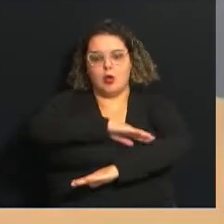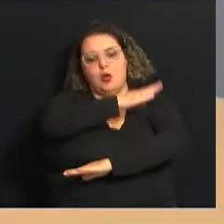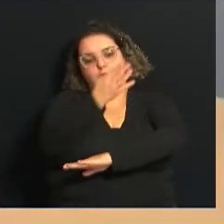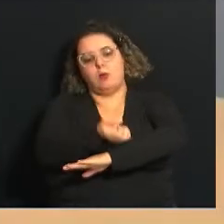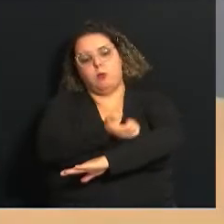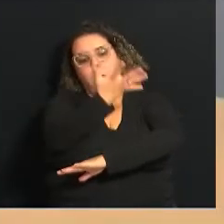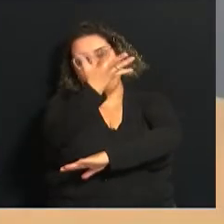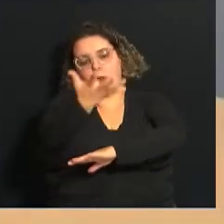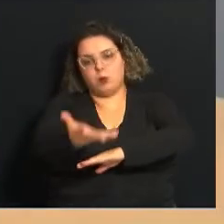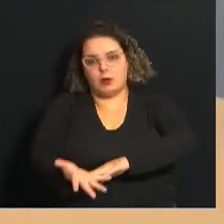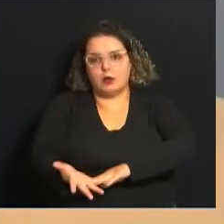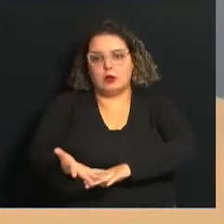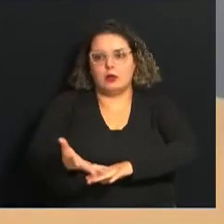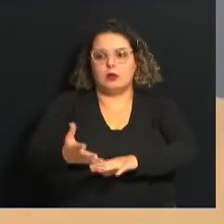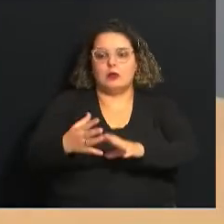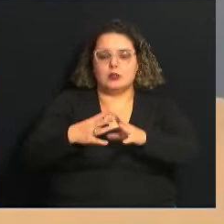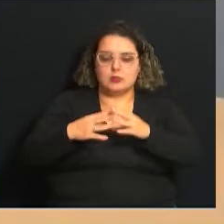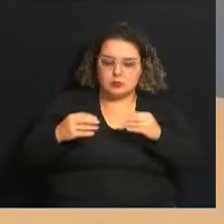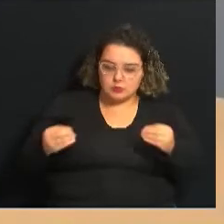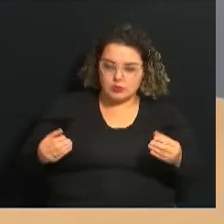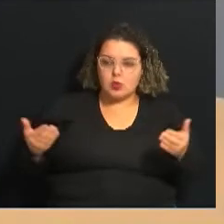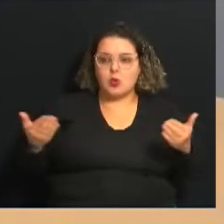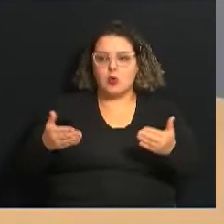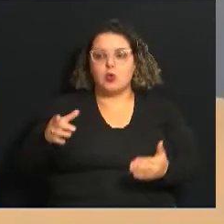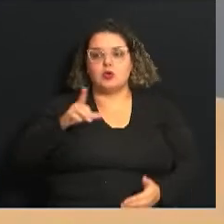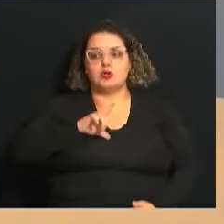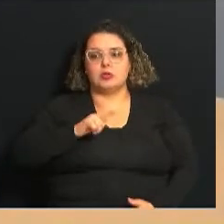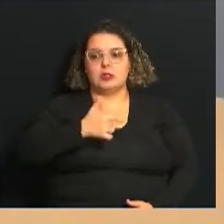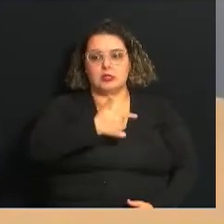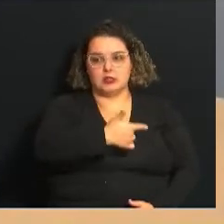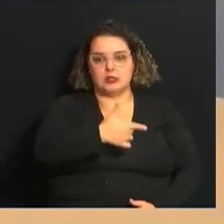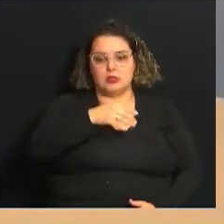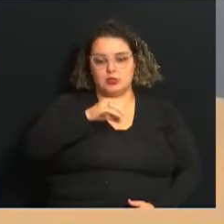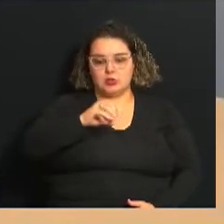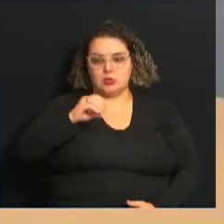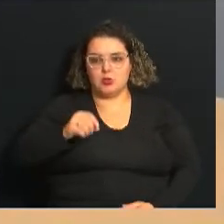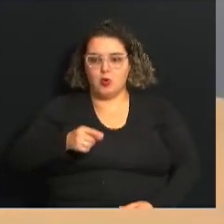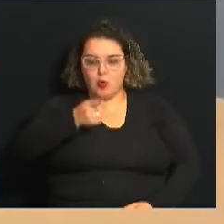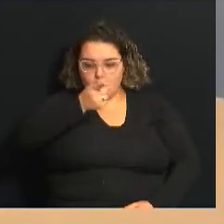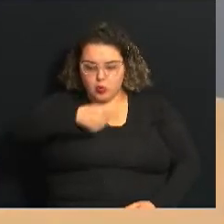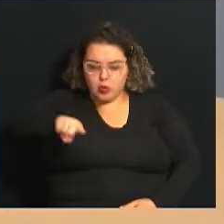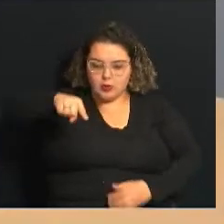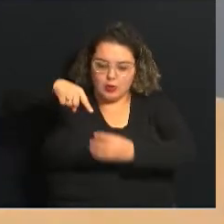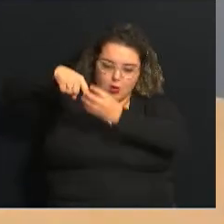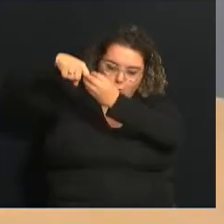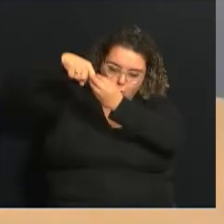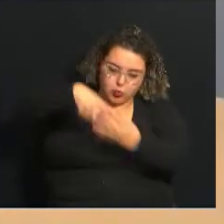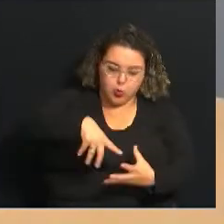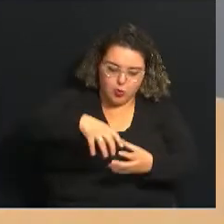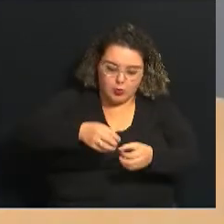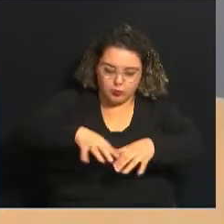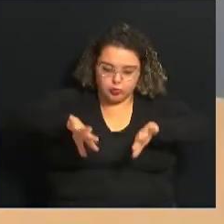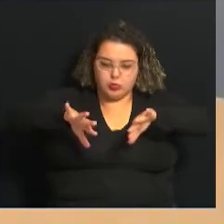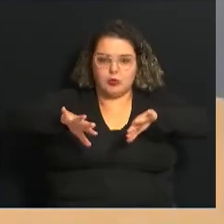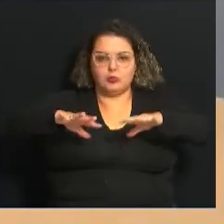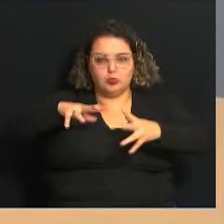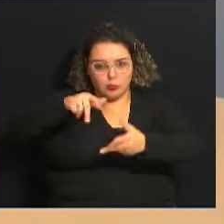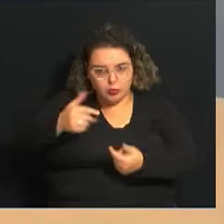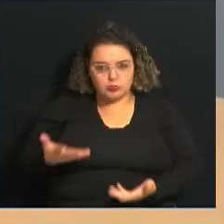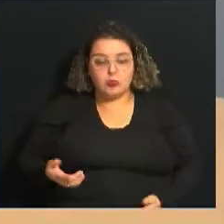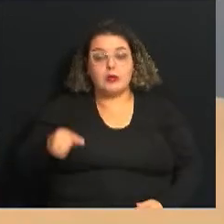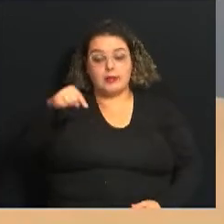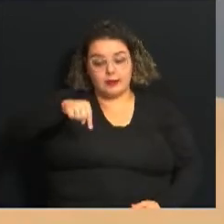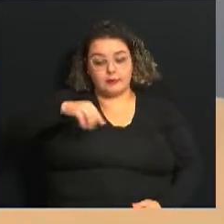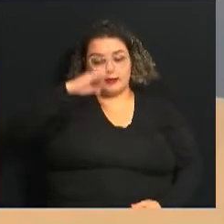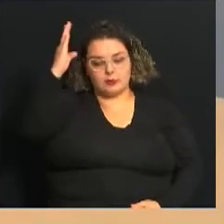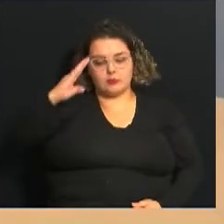esse registro. Então hoje nós temos cerca de 200 crateras de impacto no mundo, 9 no Brasil. A gente ainda, então, não tem